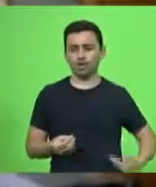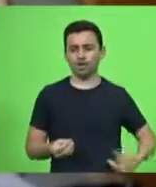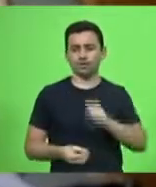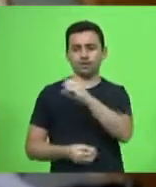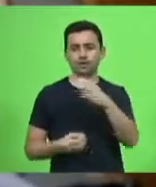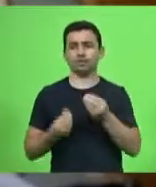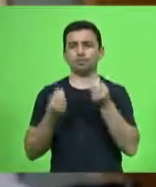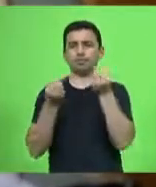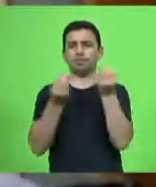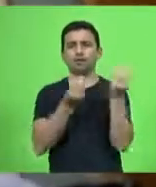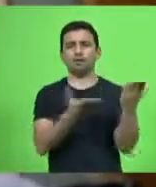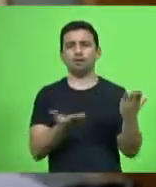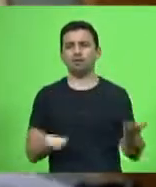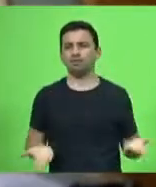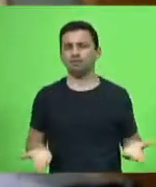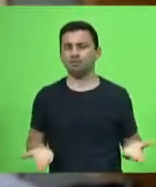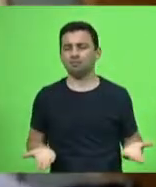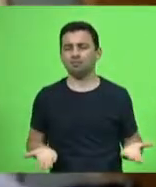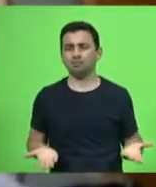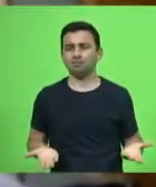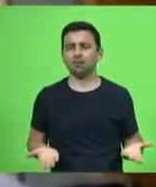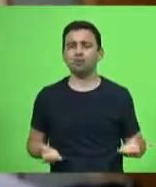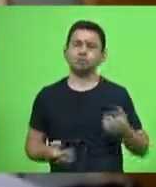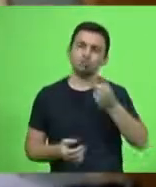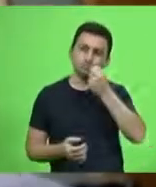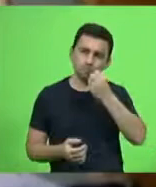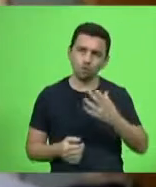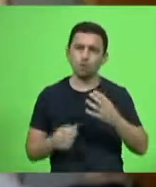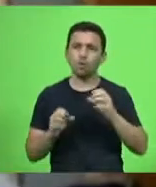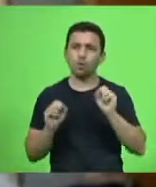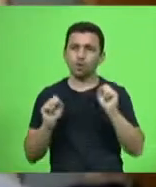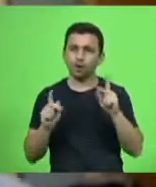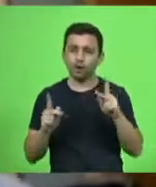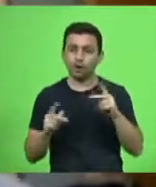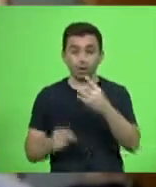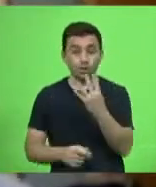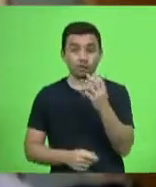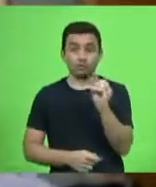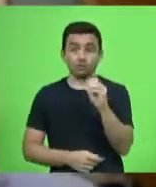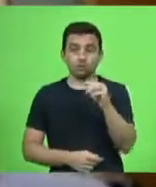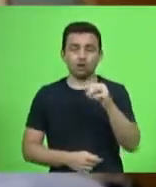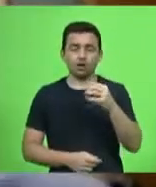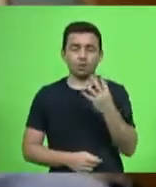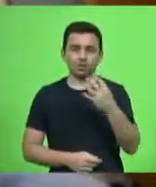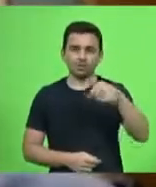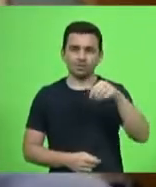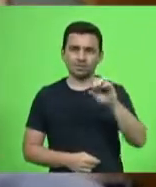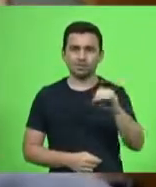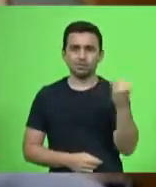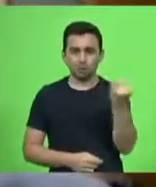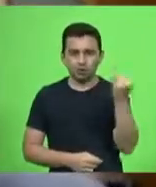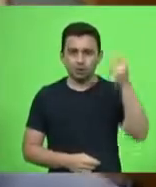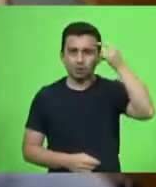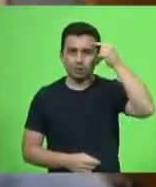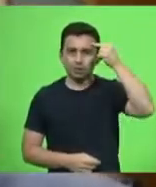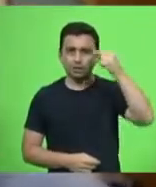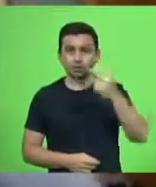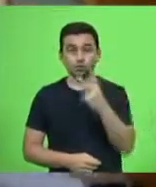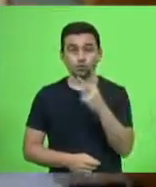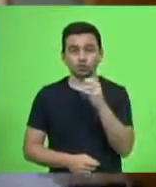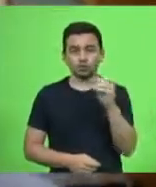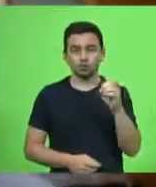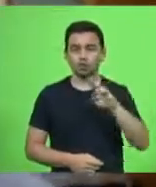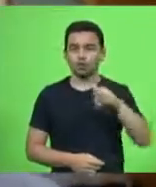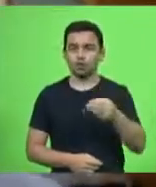governo federal. Até é louvável dizer que a 470 é importante, mas isso não vai resolver. 200 milhões, 100 milhões